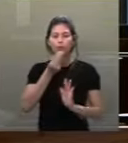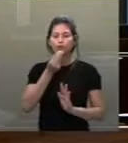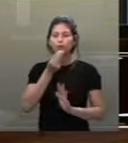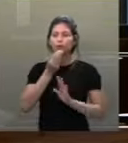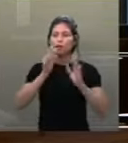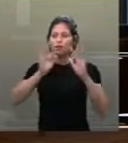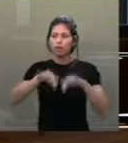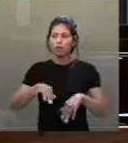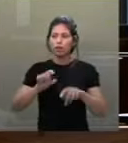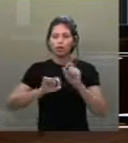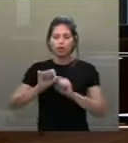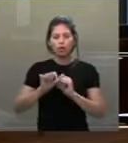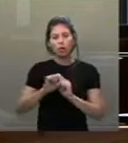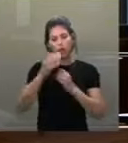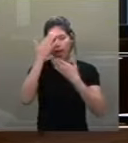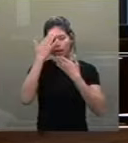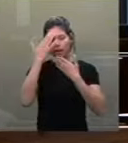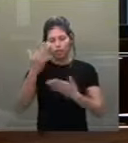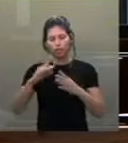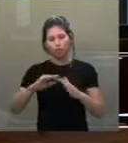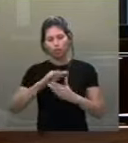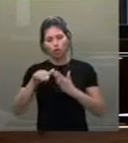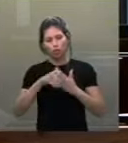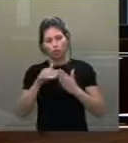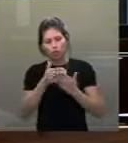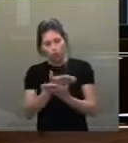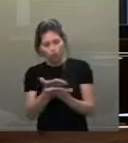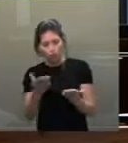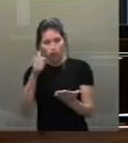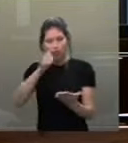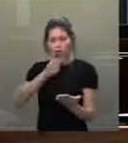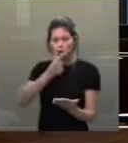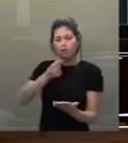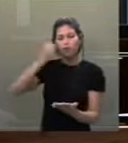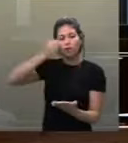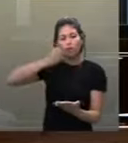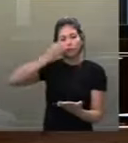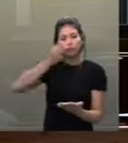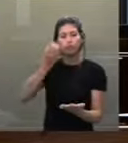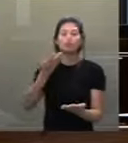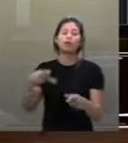finalizar agradecendo a todos, senadores e senadoras, ao presidente